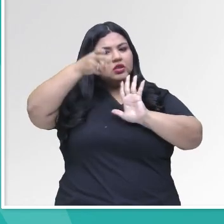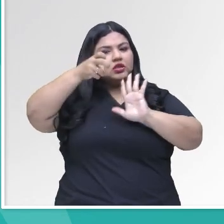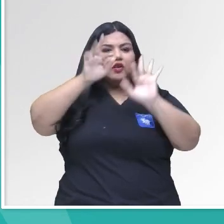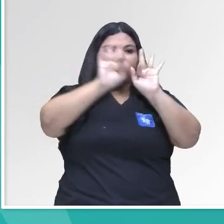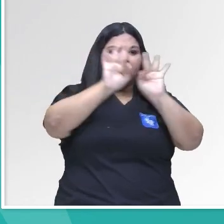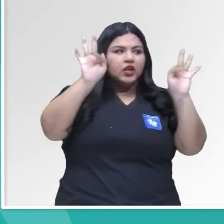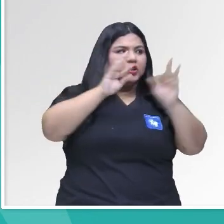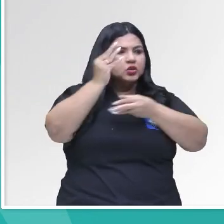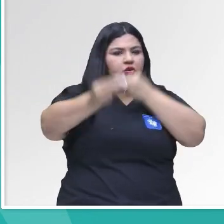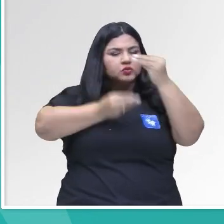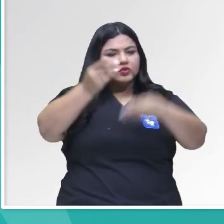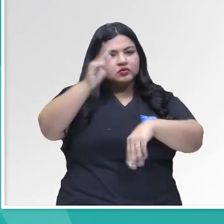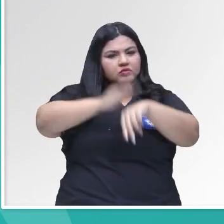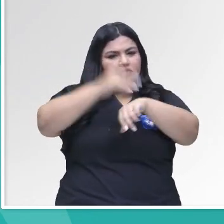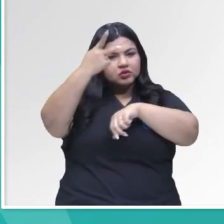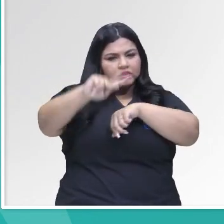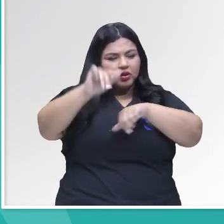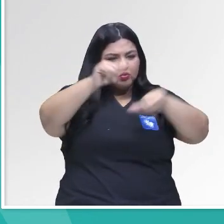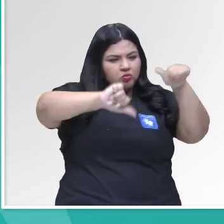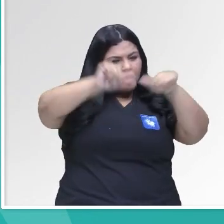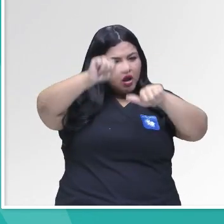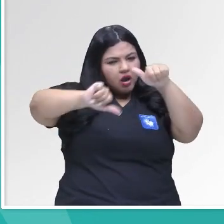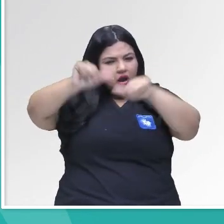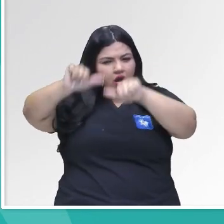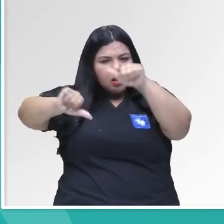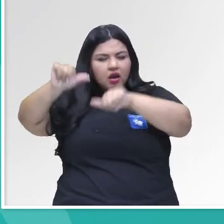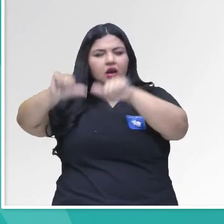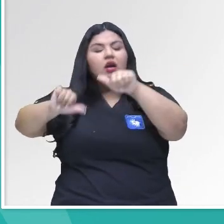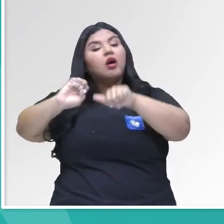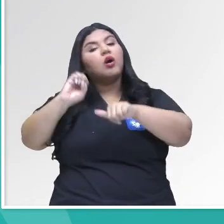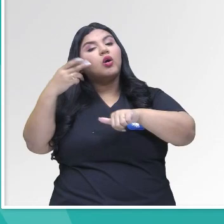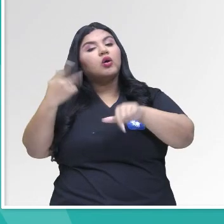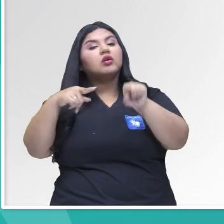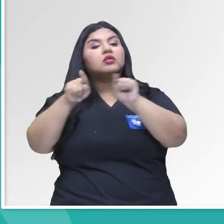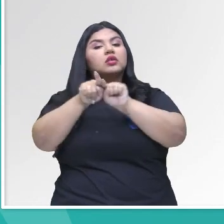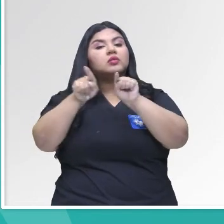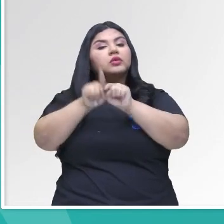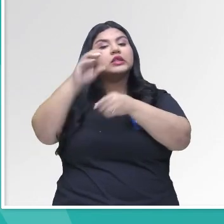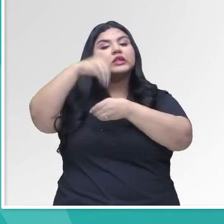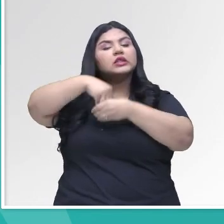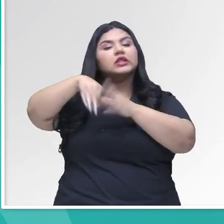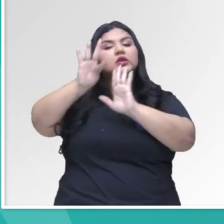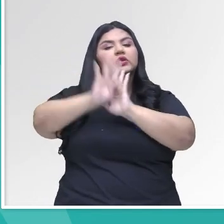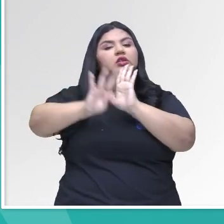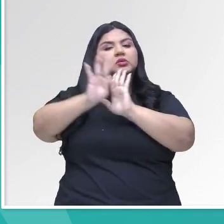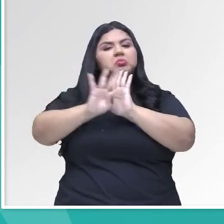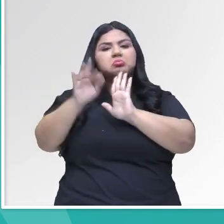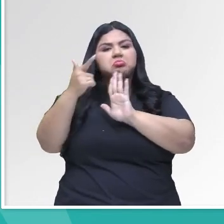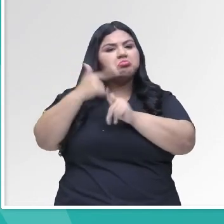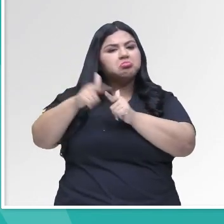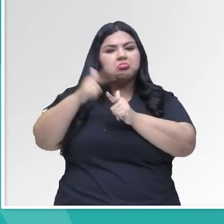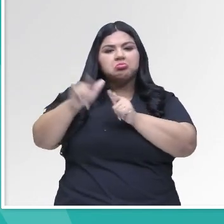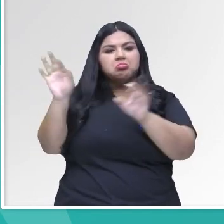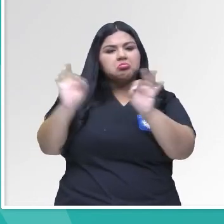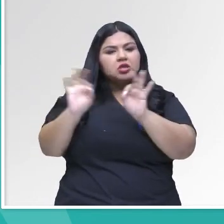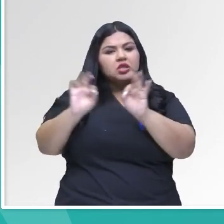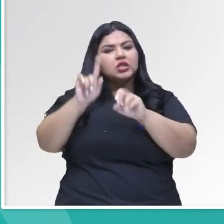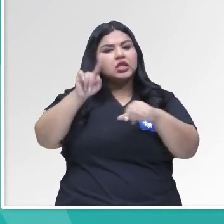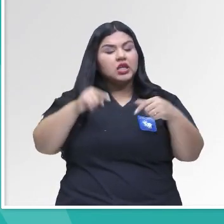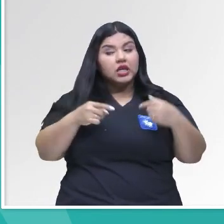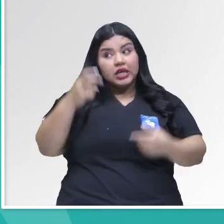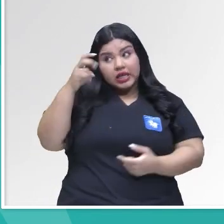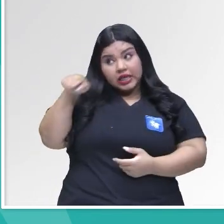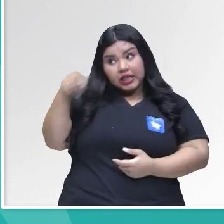frases, como você está analisando, ou também dentro de um texto, sem problema nenhum. Ele é inteligente,